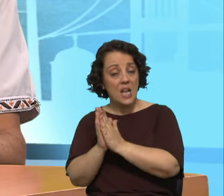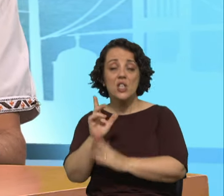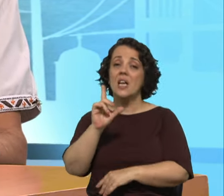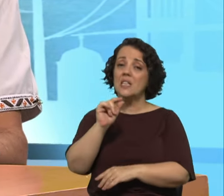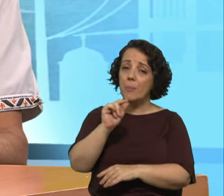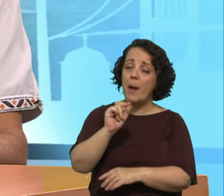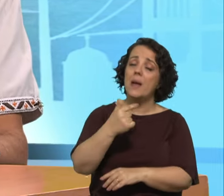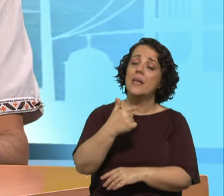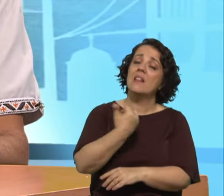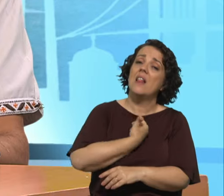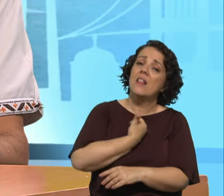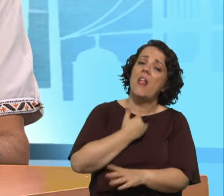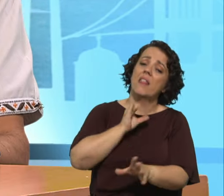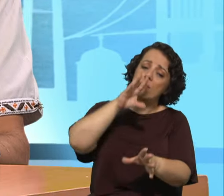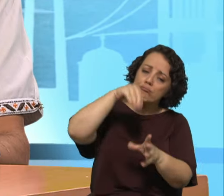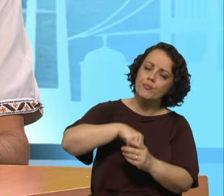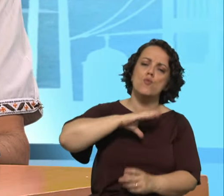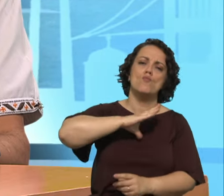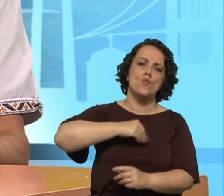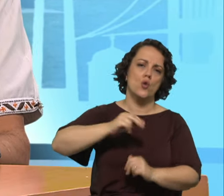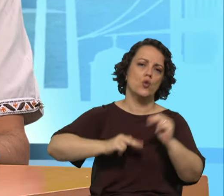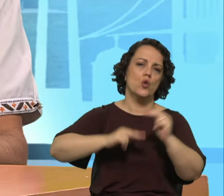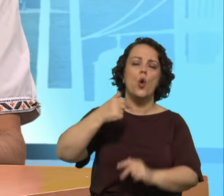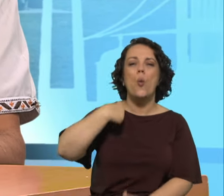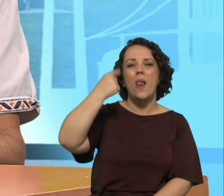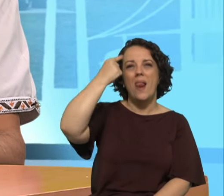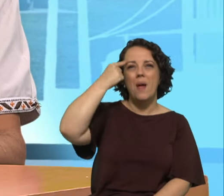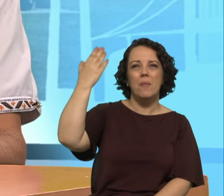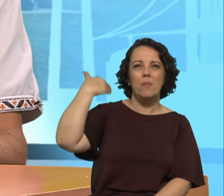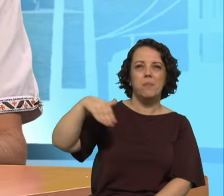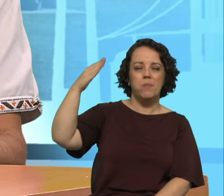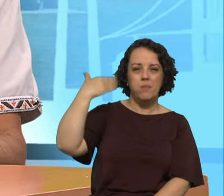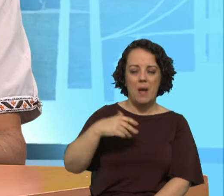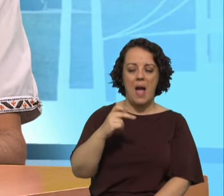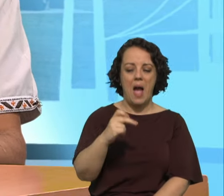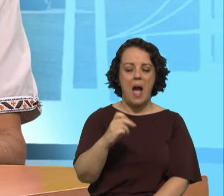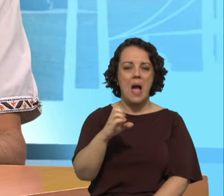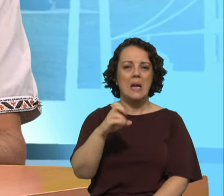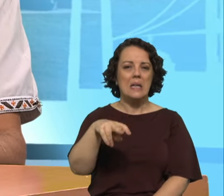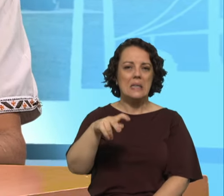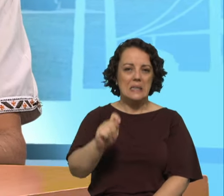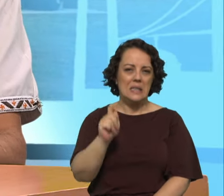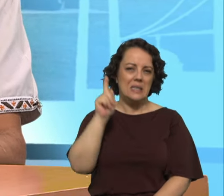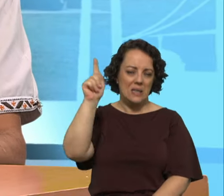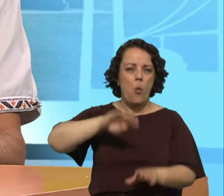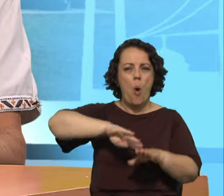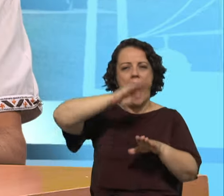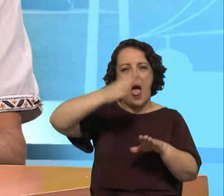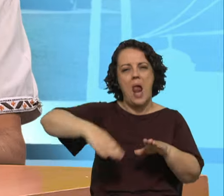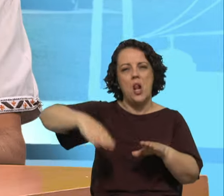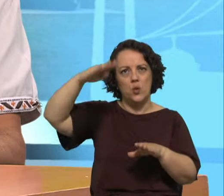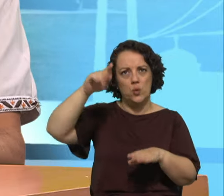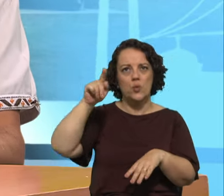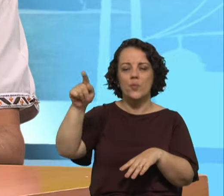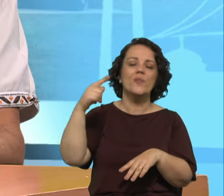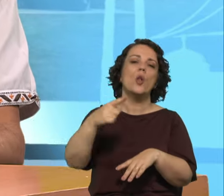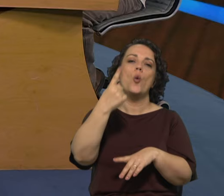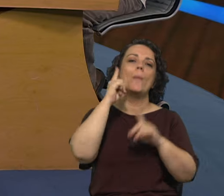mundo Eu lembro-me quando estava no Acre no Alto Juruá eh tem lá uma uma rádio que se chama verdes